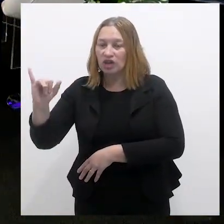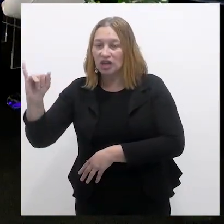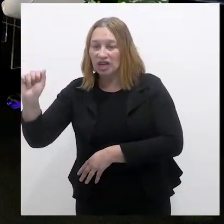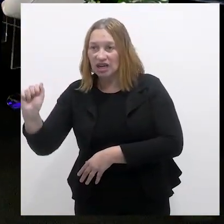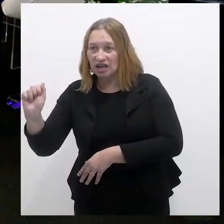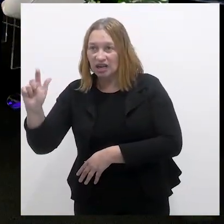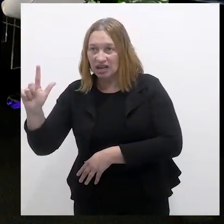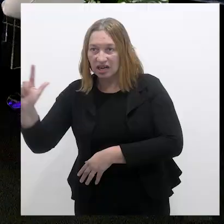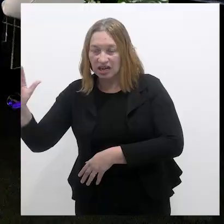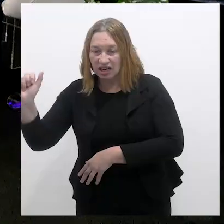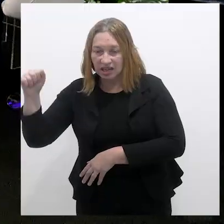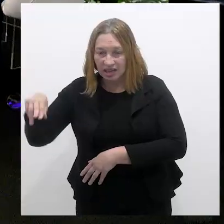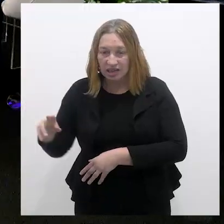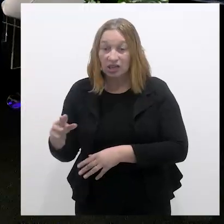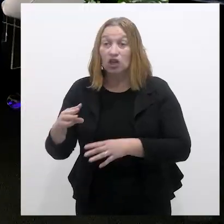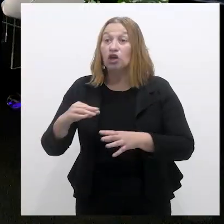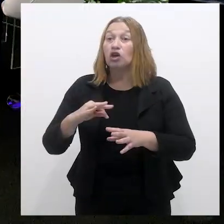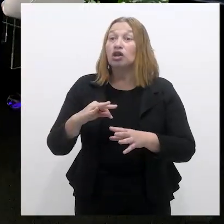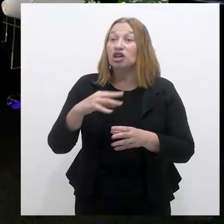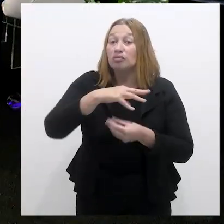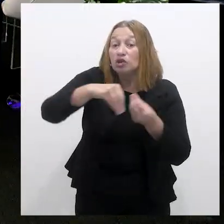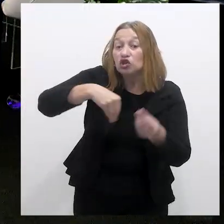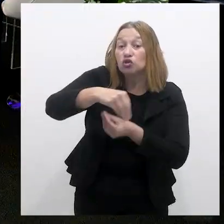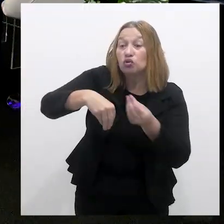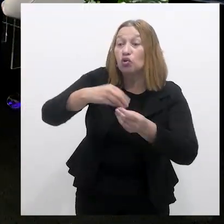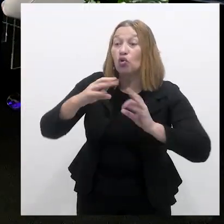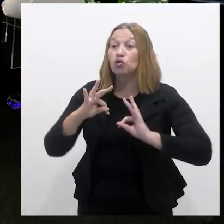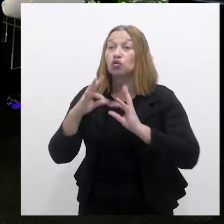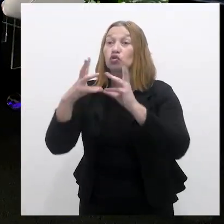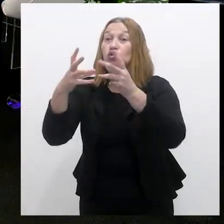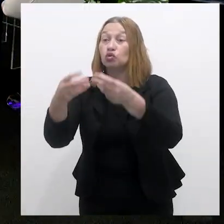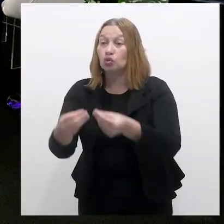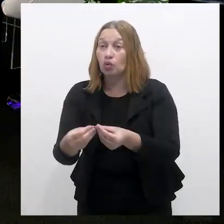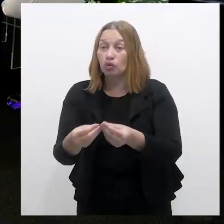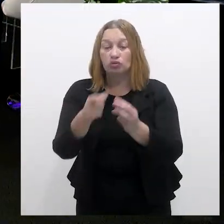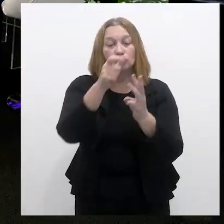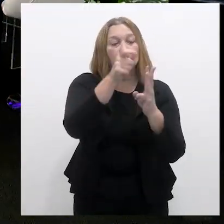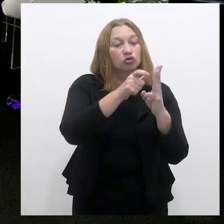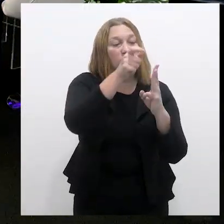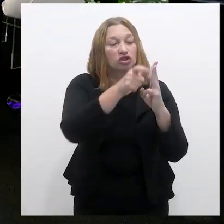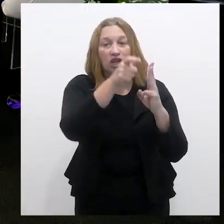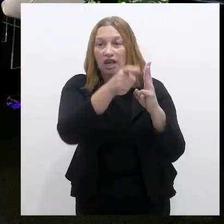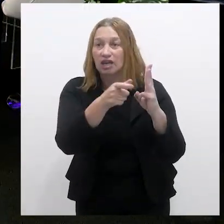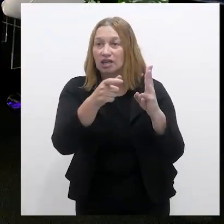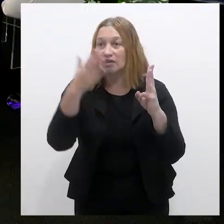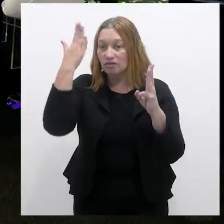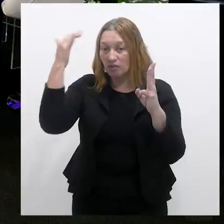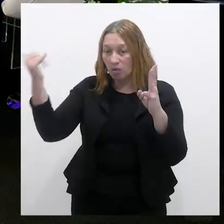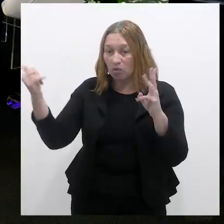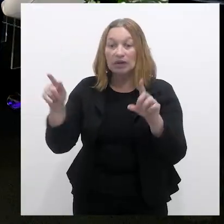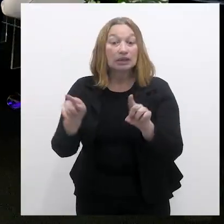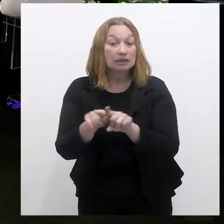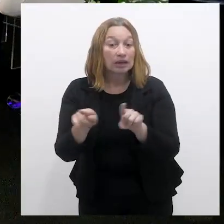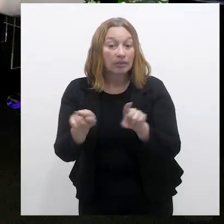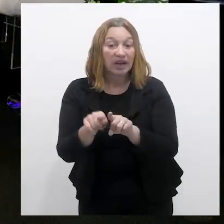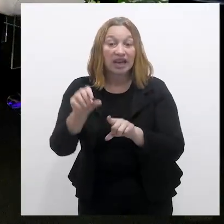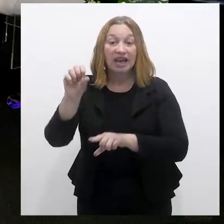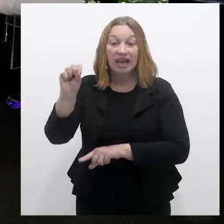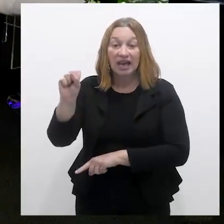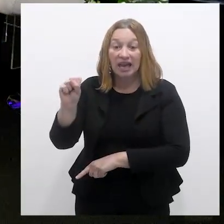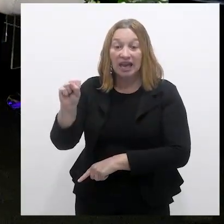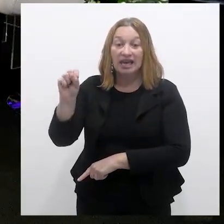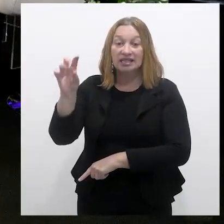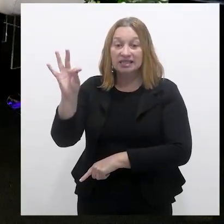aquelas inovações que Debussy trouxe no timbre, Schoenberg trouxe na harmonia, Stravinsky trouxe